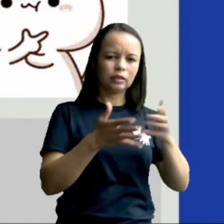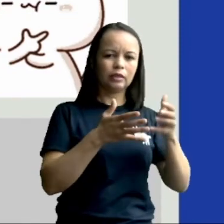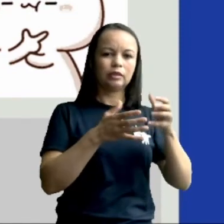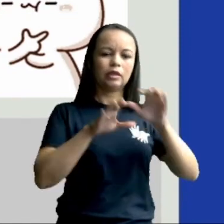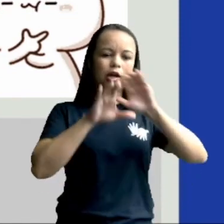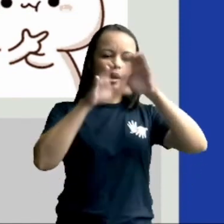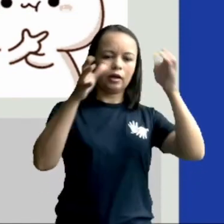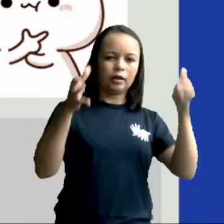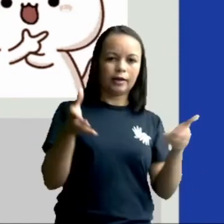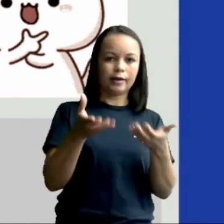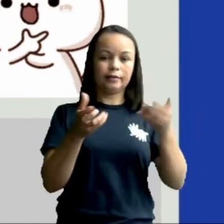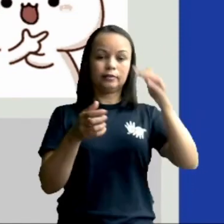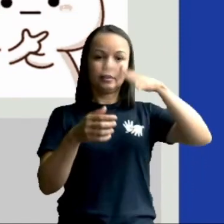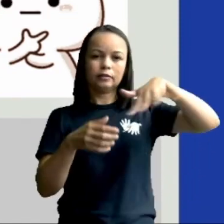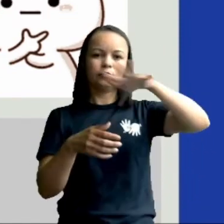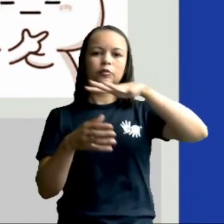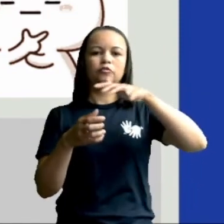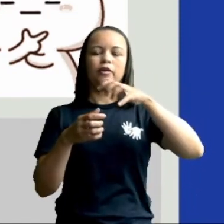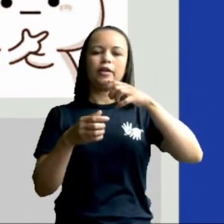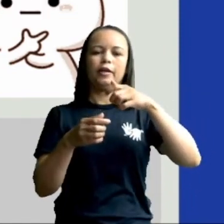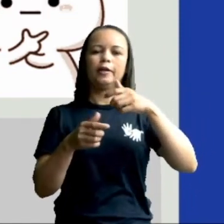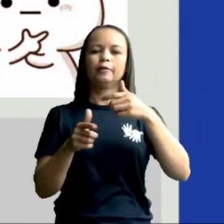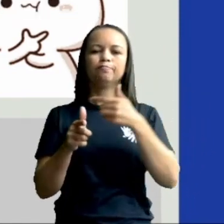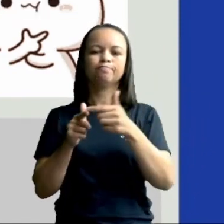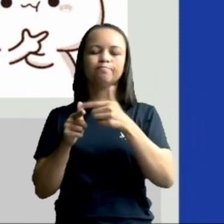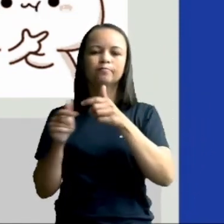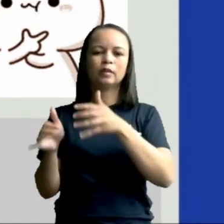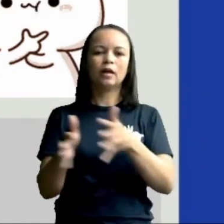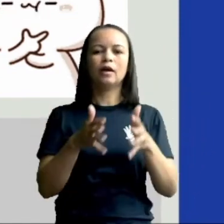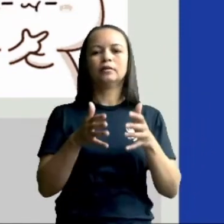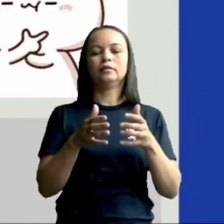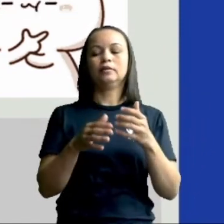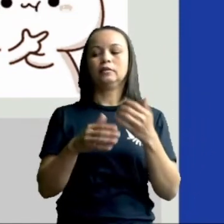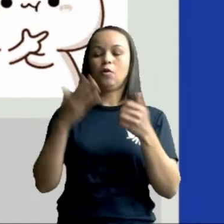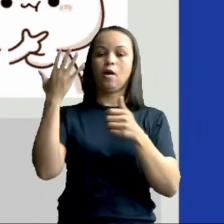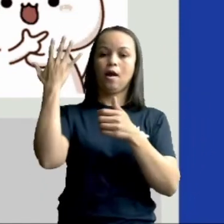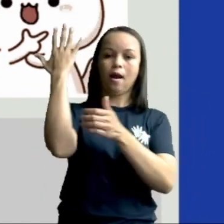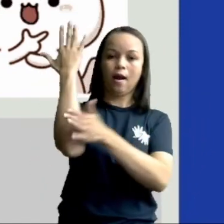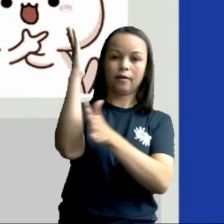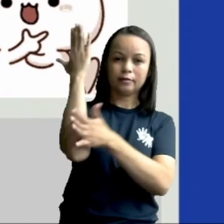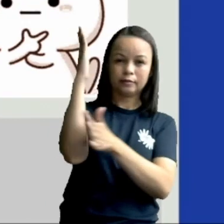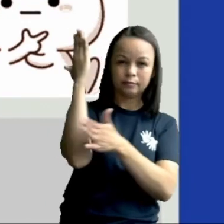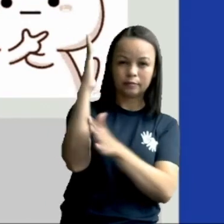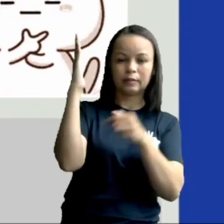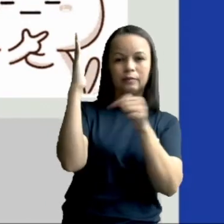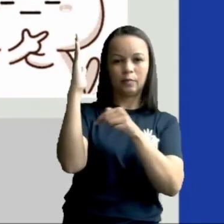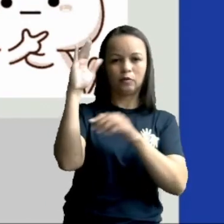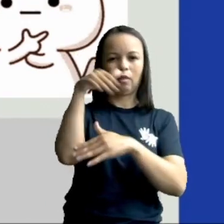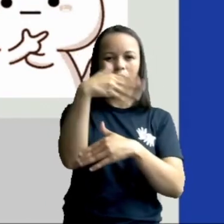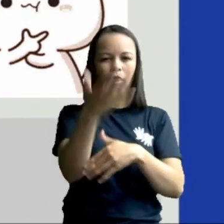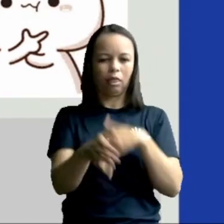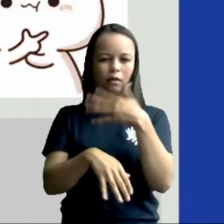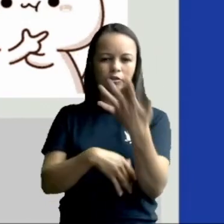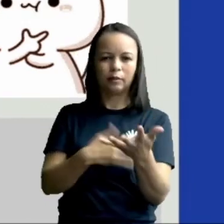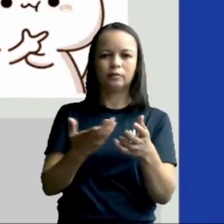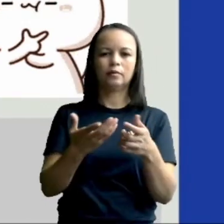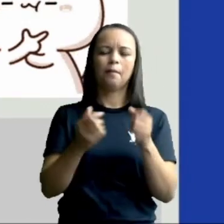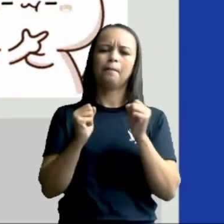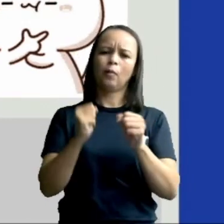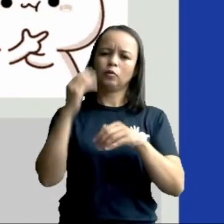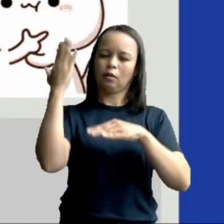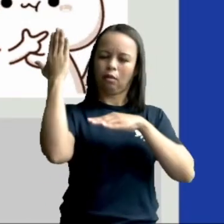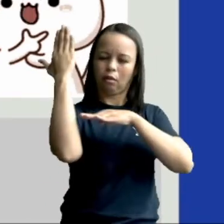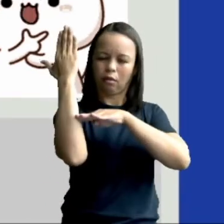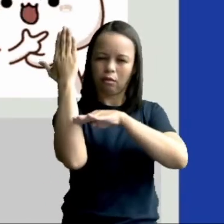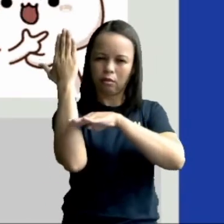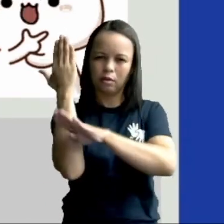da atmosfera deixam de existir. E assim como a carne, a madeira também pode vir de áreas de desmatamento. Pode ter sido cortada em